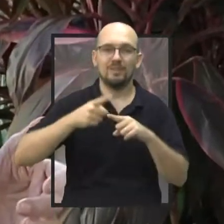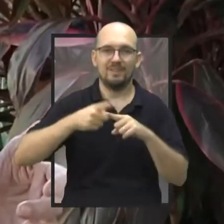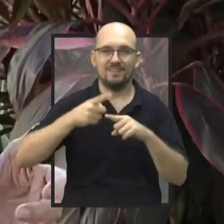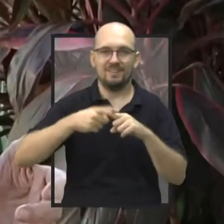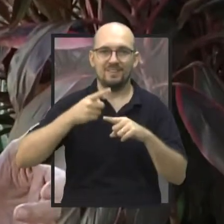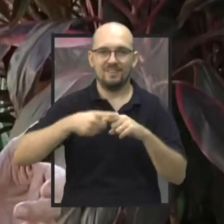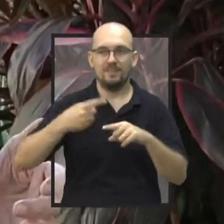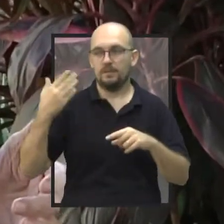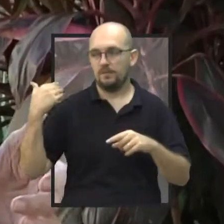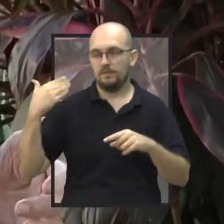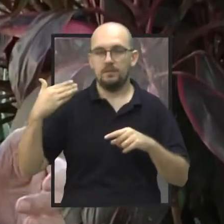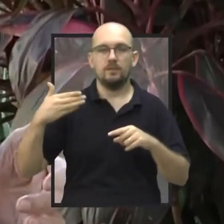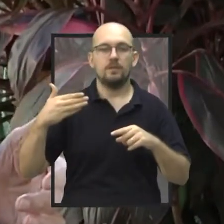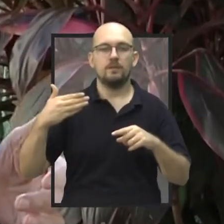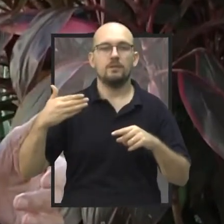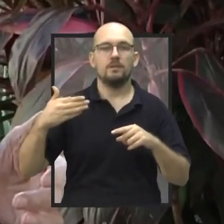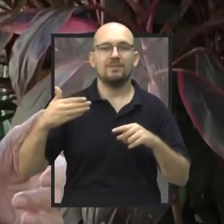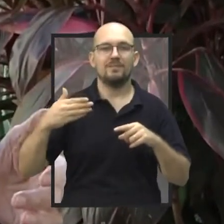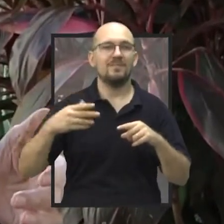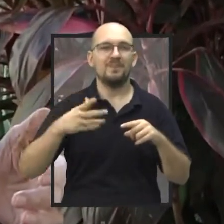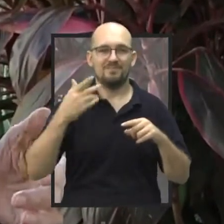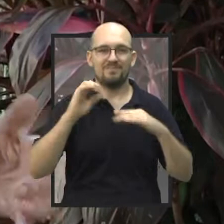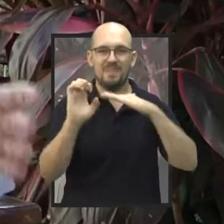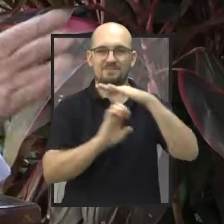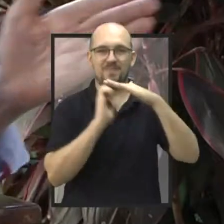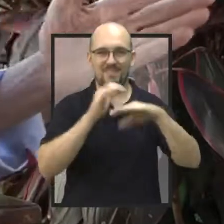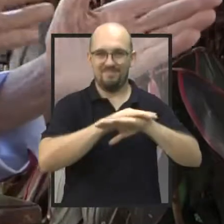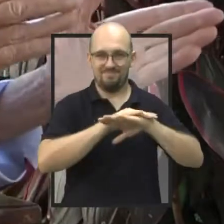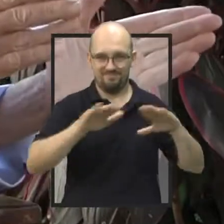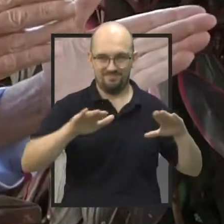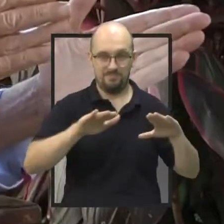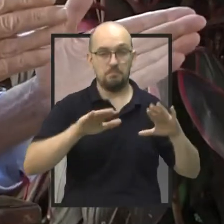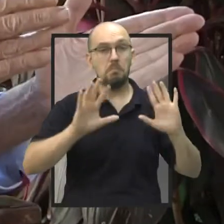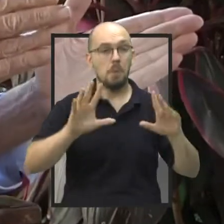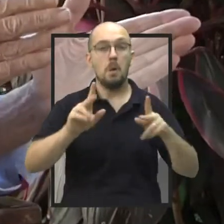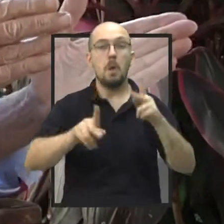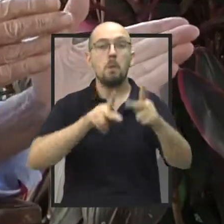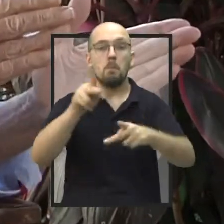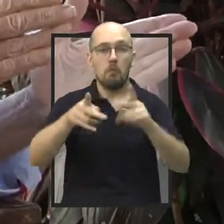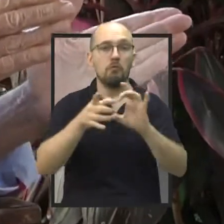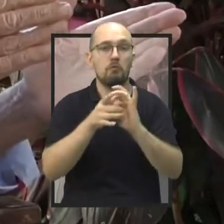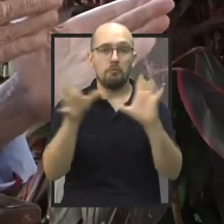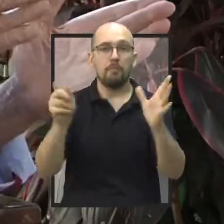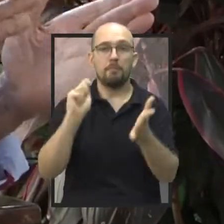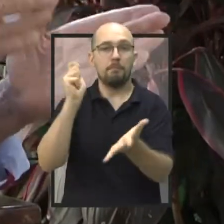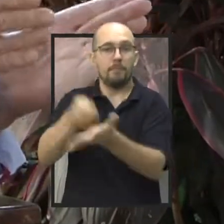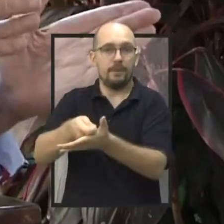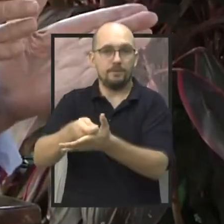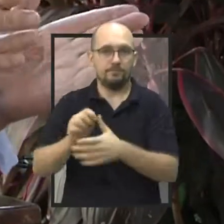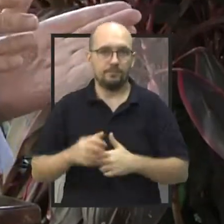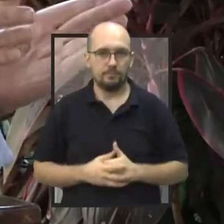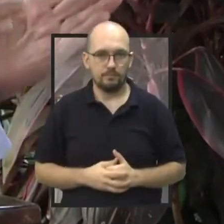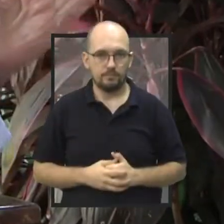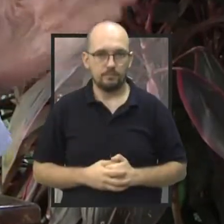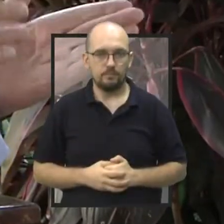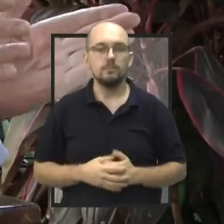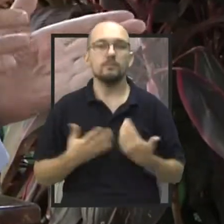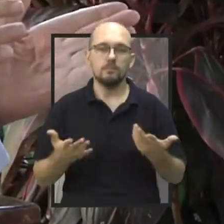benefício do empresário poder financiar, mas ficou para o povo pagar. Então o povo,